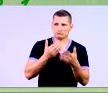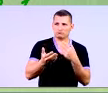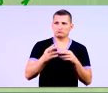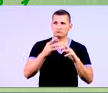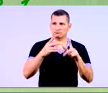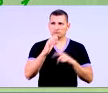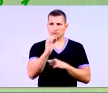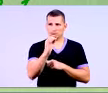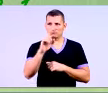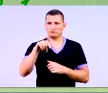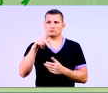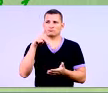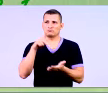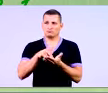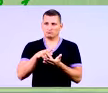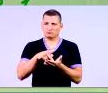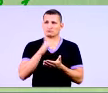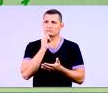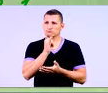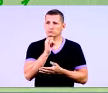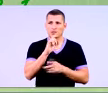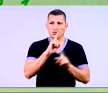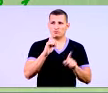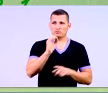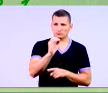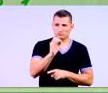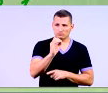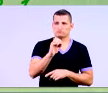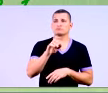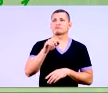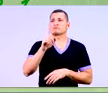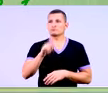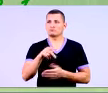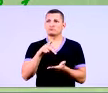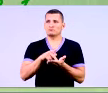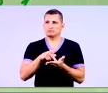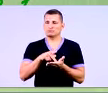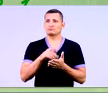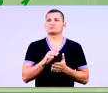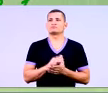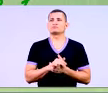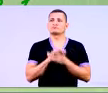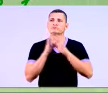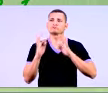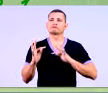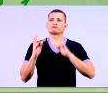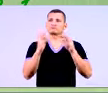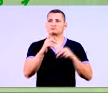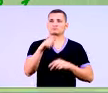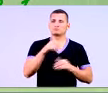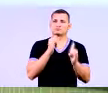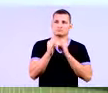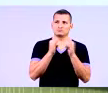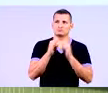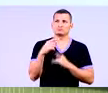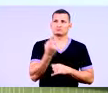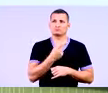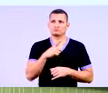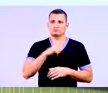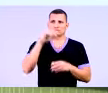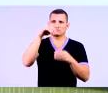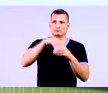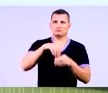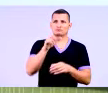verdadeiro se não for zero é verdadeiro tudo isso são informações que a gente tem dentro das